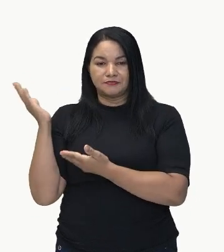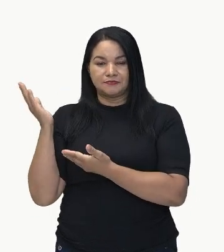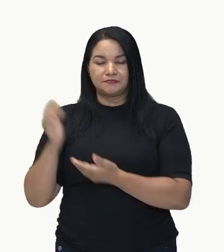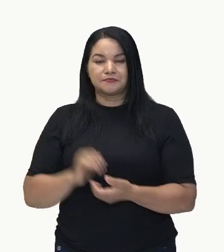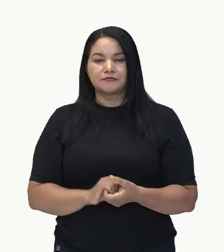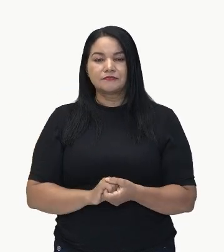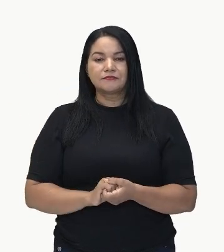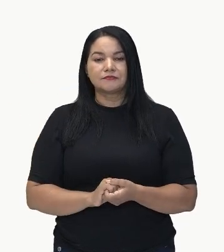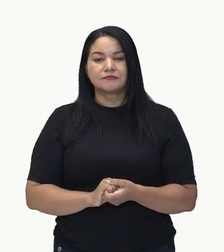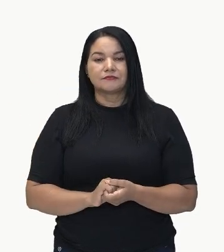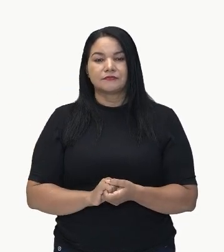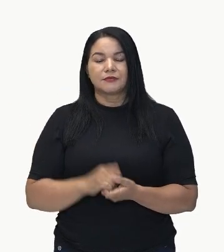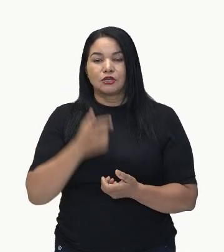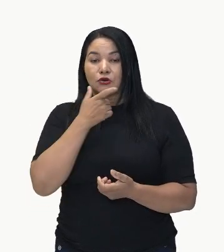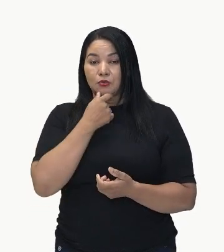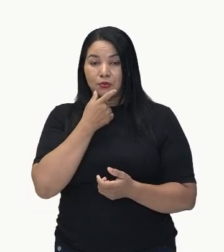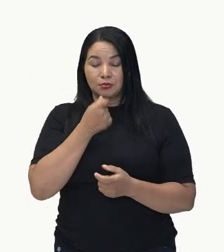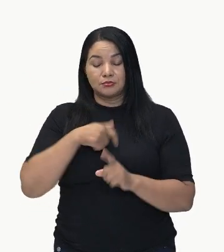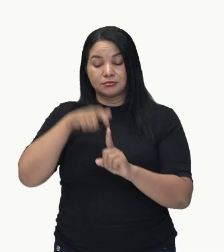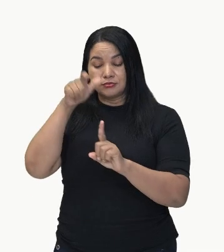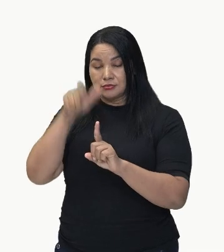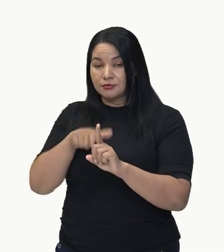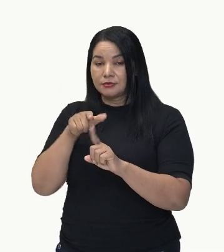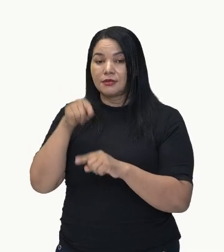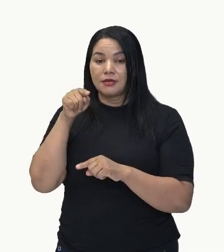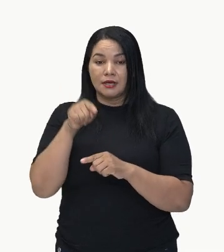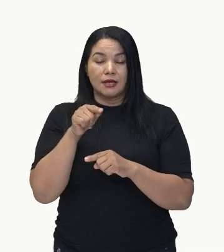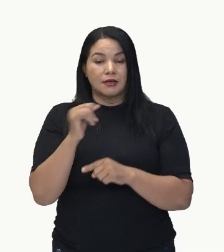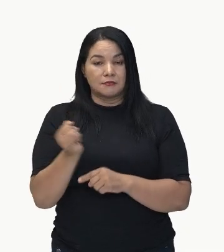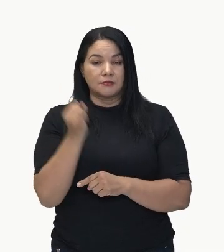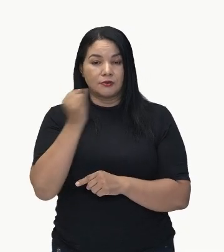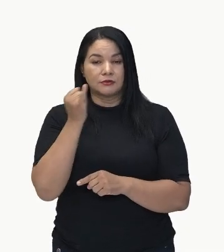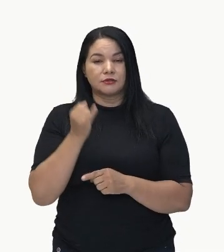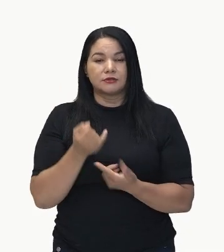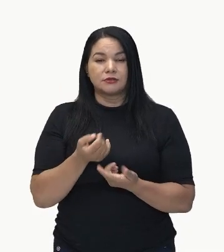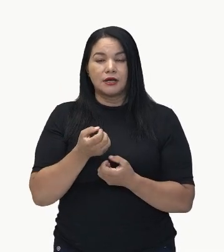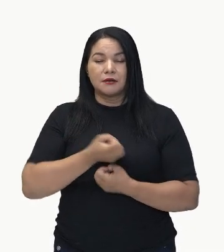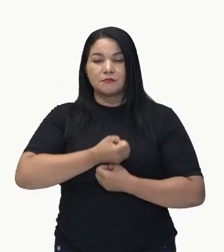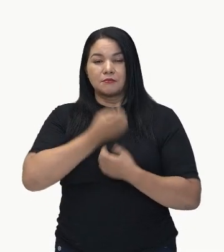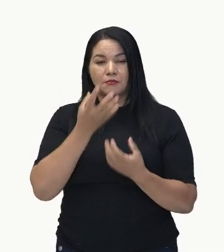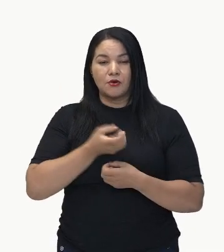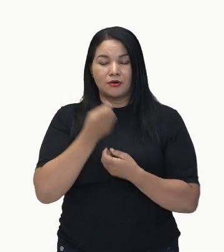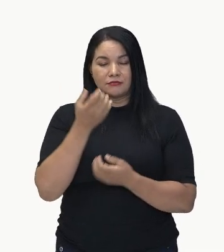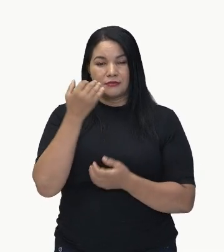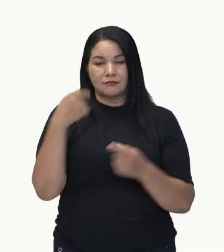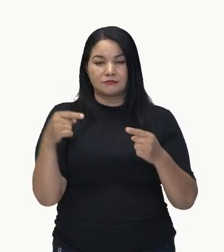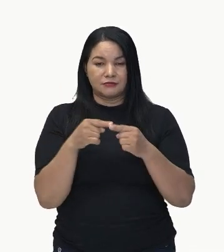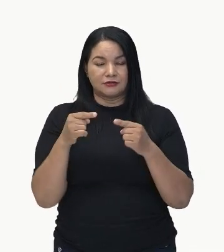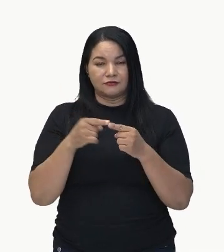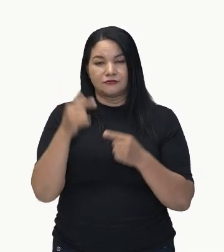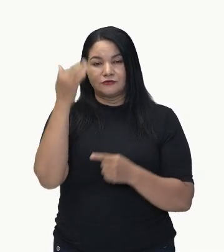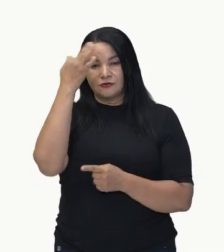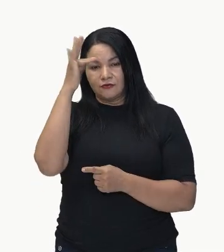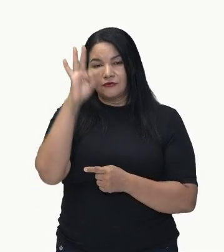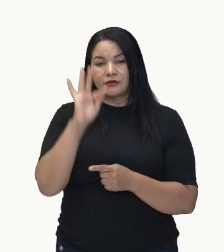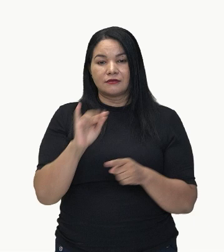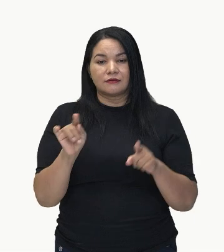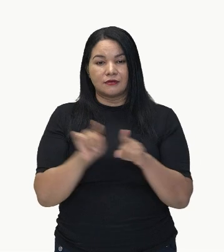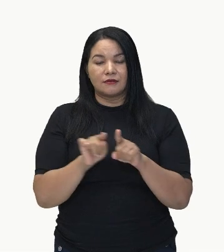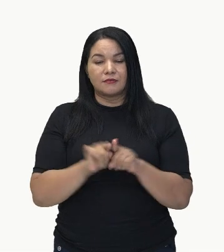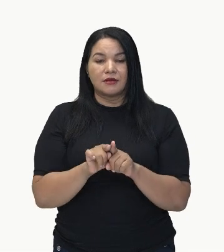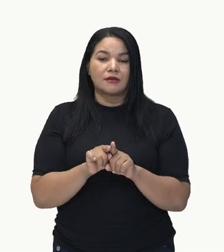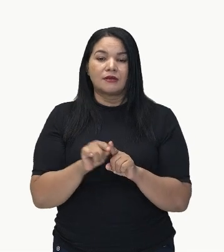Considerado por Fernando Pessoa como seu mestre, é uma espécie de poeta-filósofo. A poesia deste